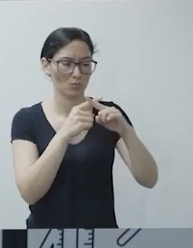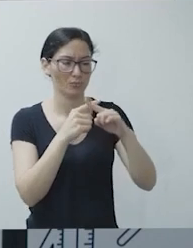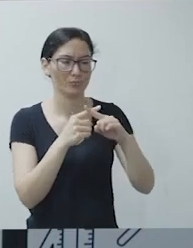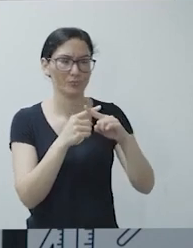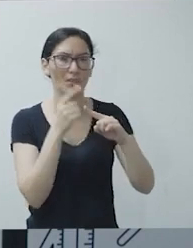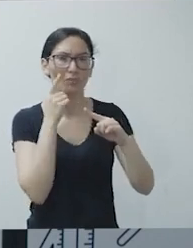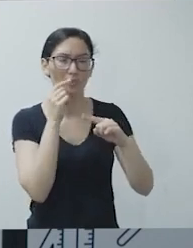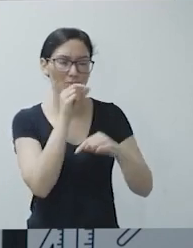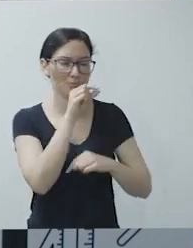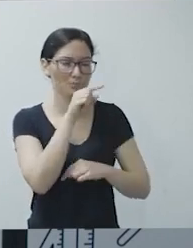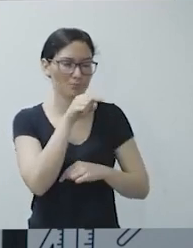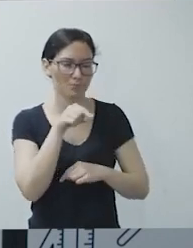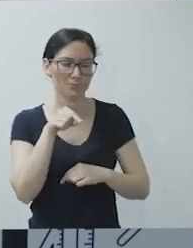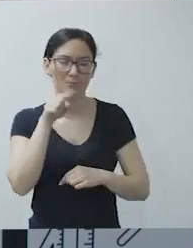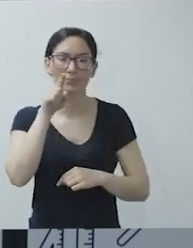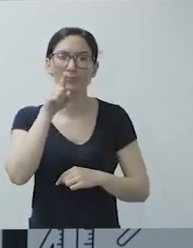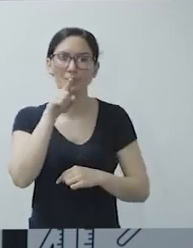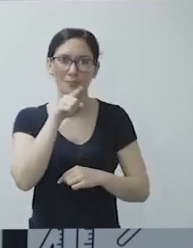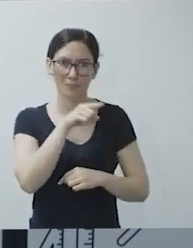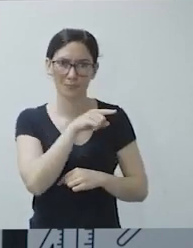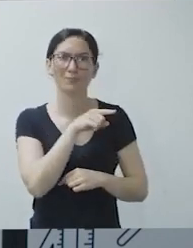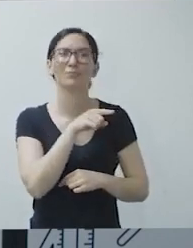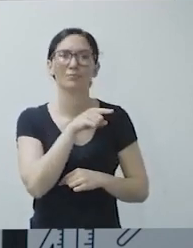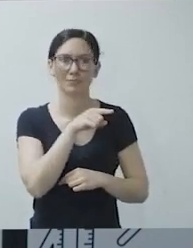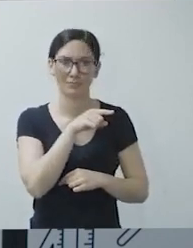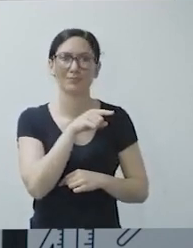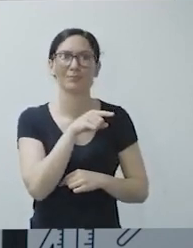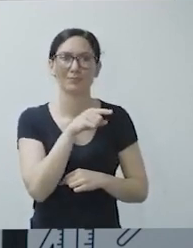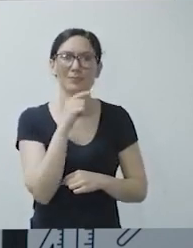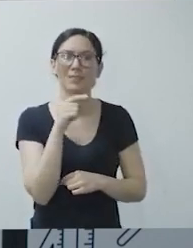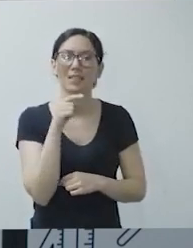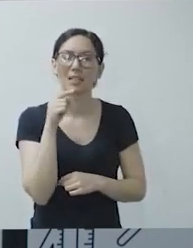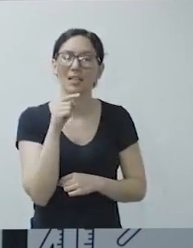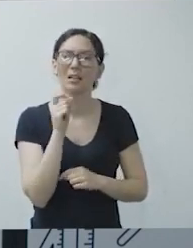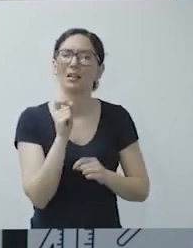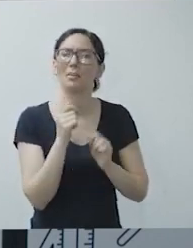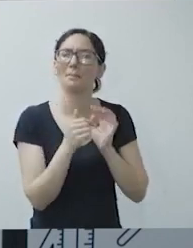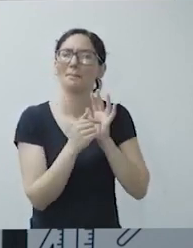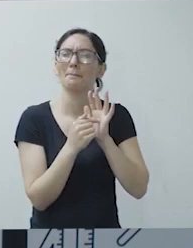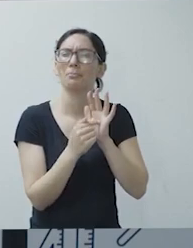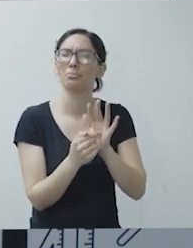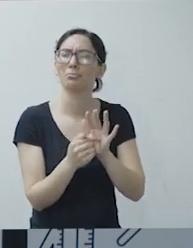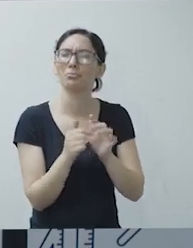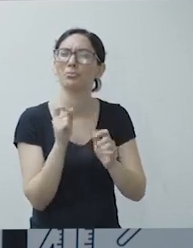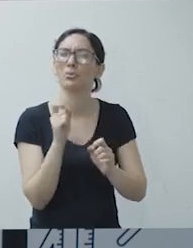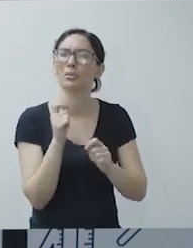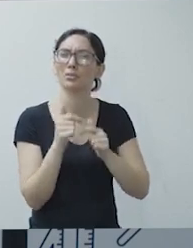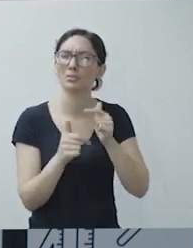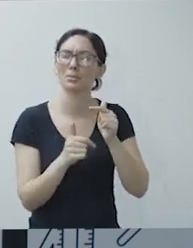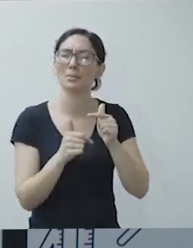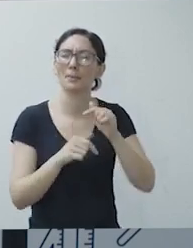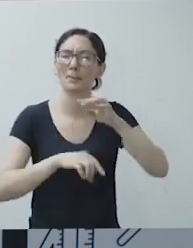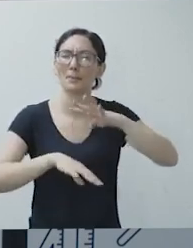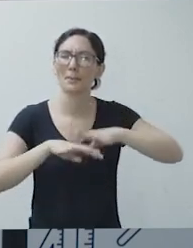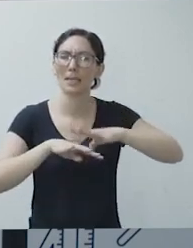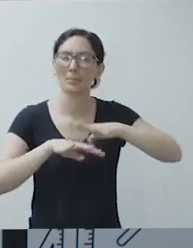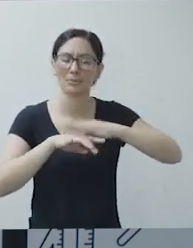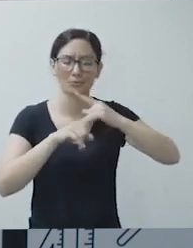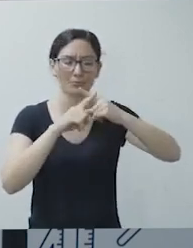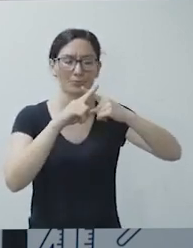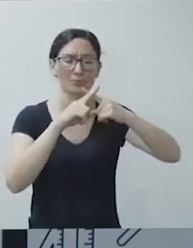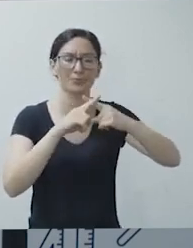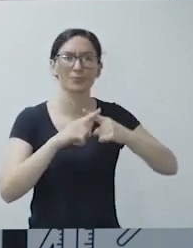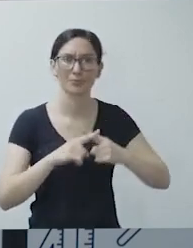da multiplicação. É um X. Então, ele indica que nós vamos trabalhar aqui na matemática com a